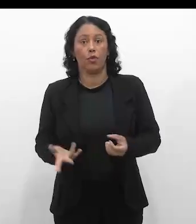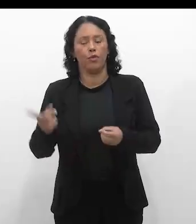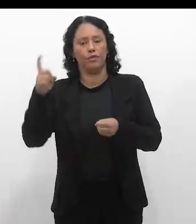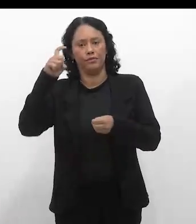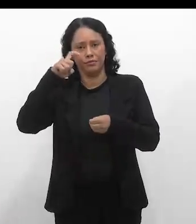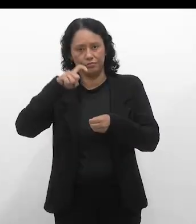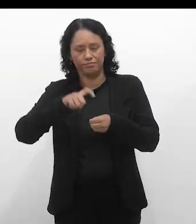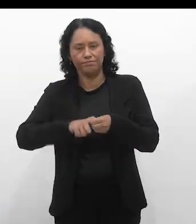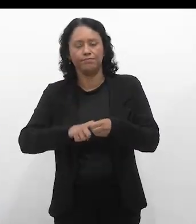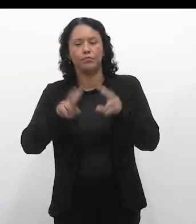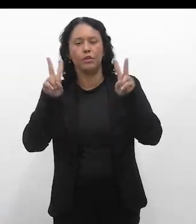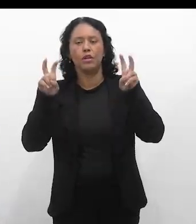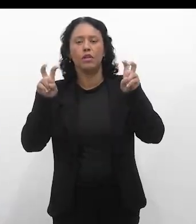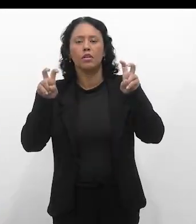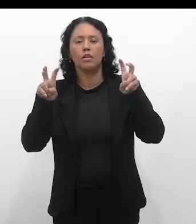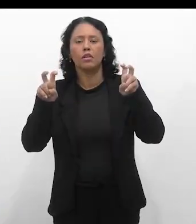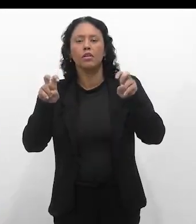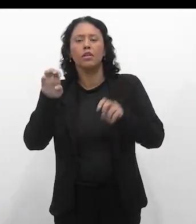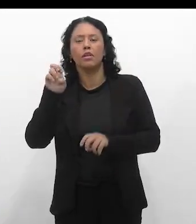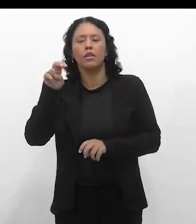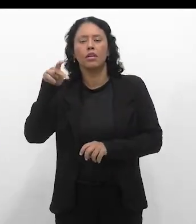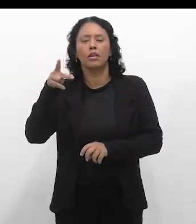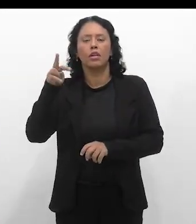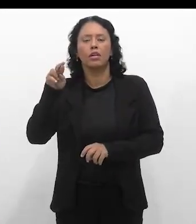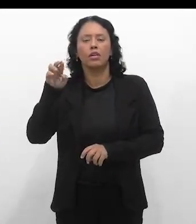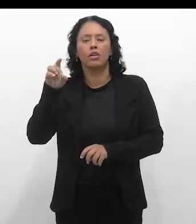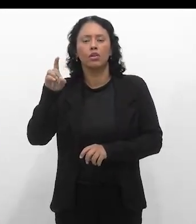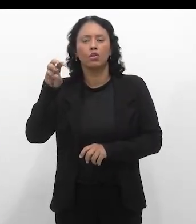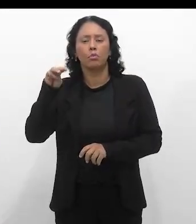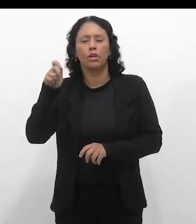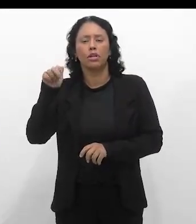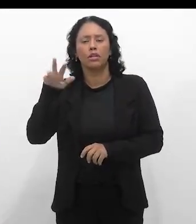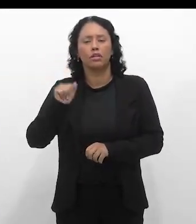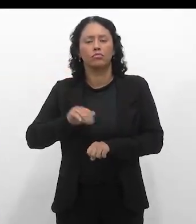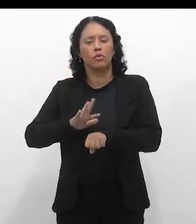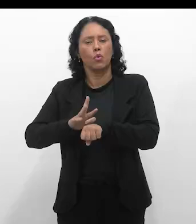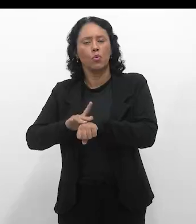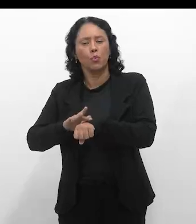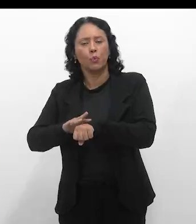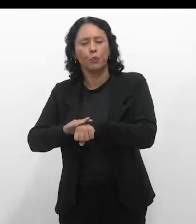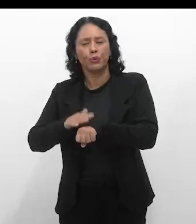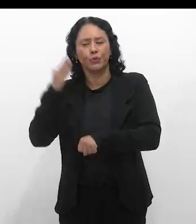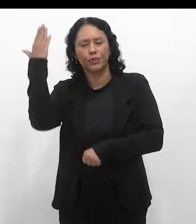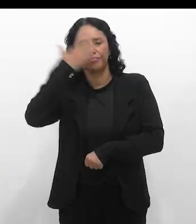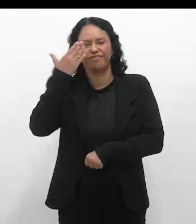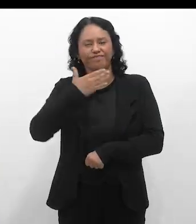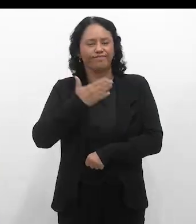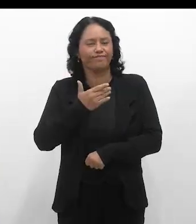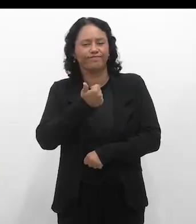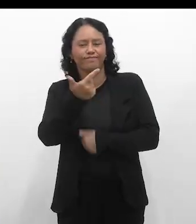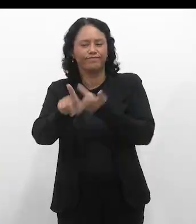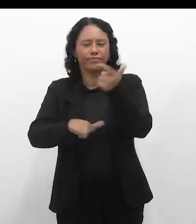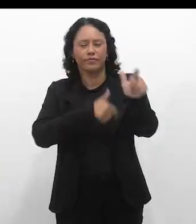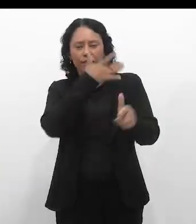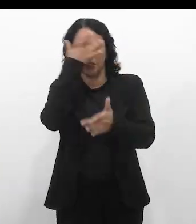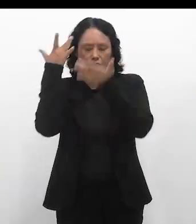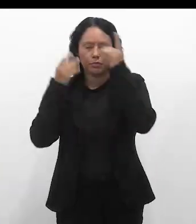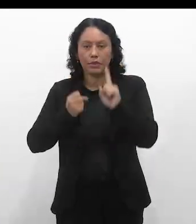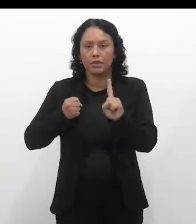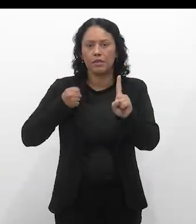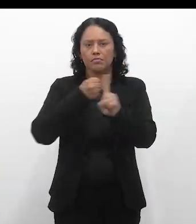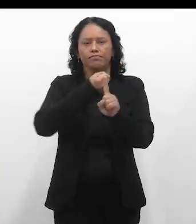Estamos de volta falando sobre endometriose, uma doença que ainda é invisível para muita gente, mas que tem